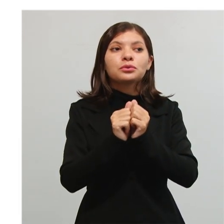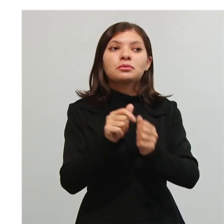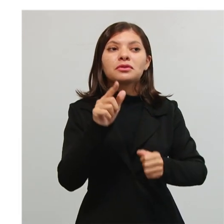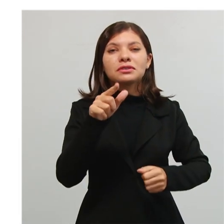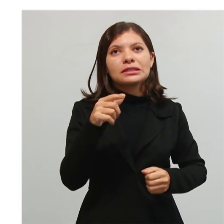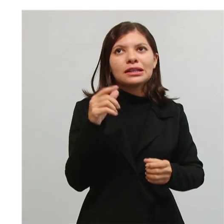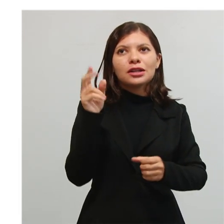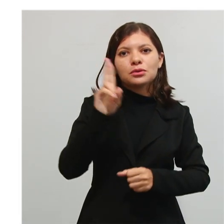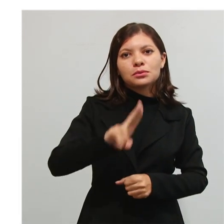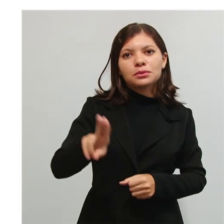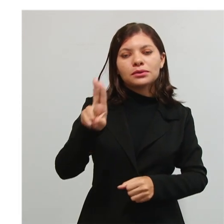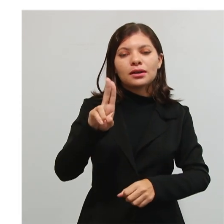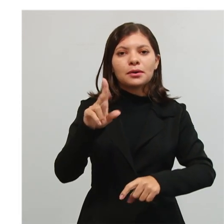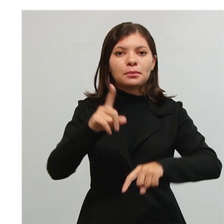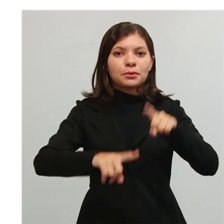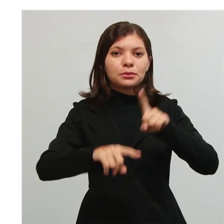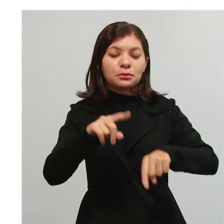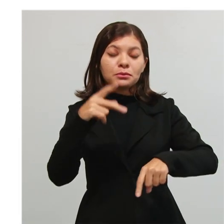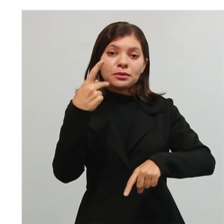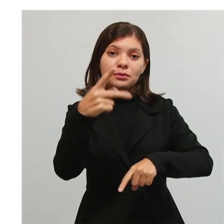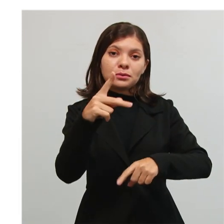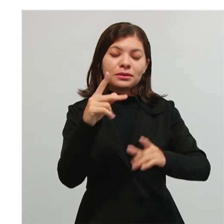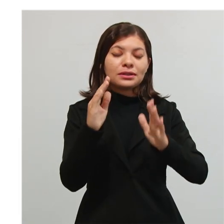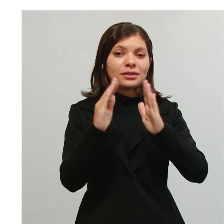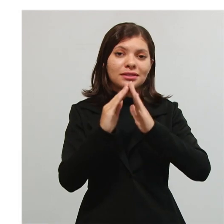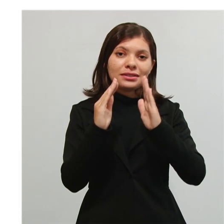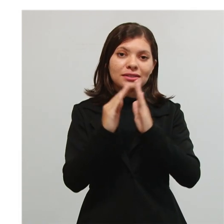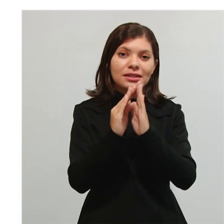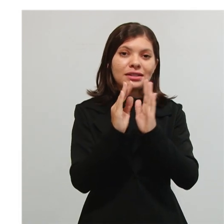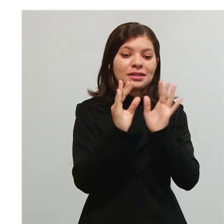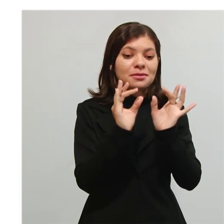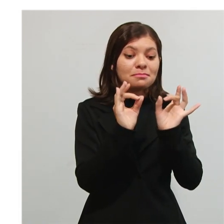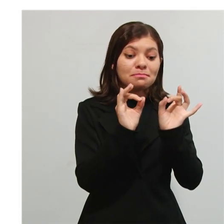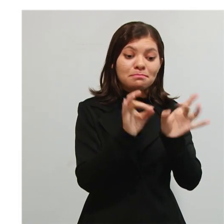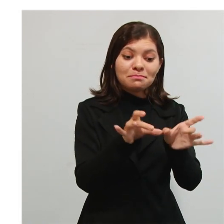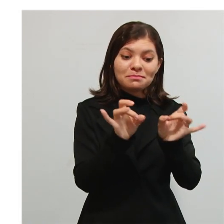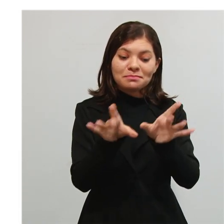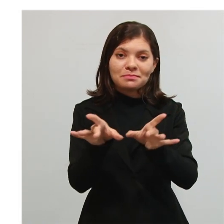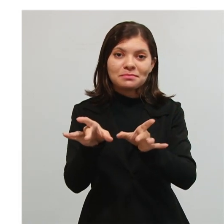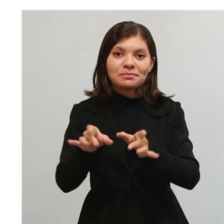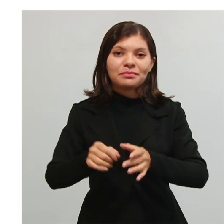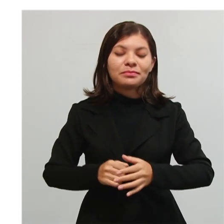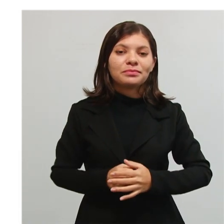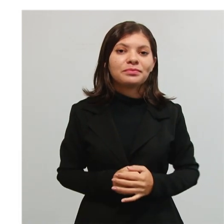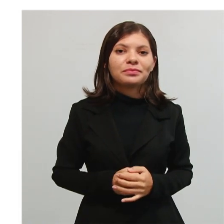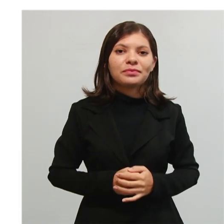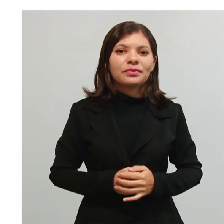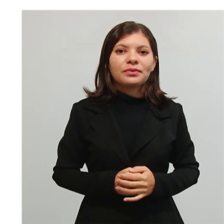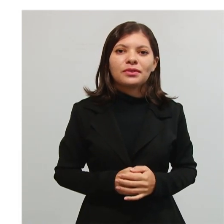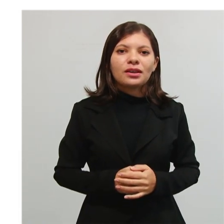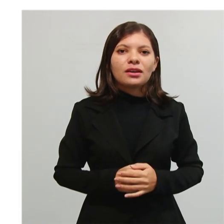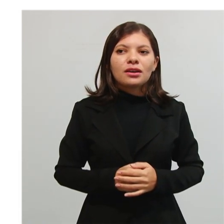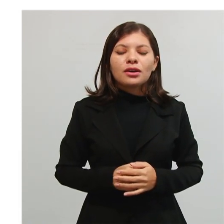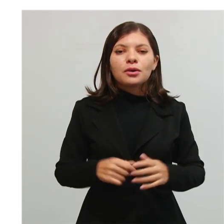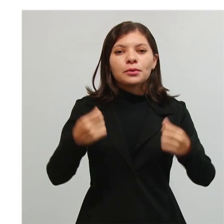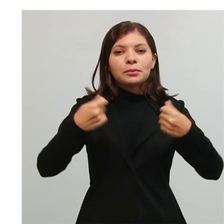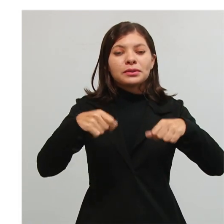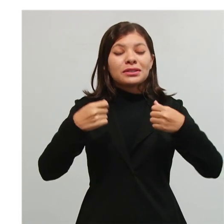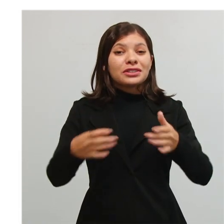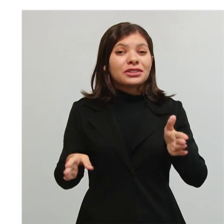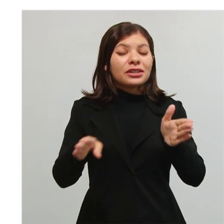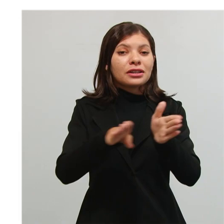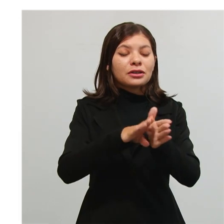usufruir desse produto na sua casa especificamente na sua cama então não adianta você chegar com esse objetivo